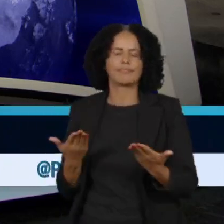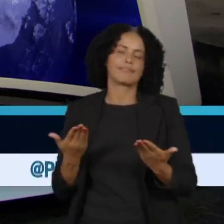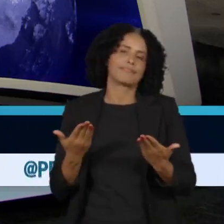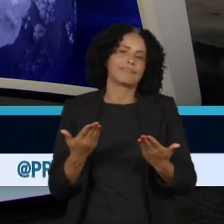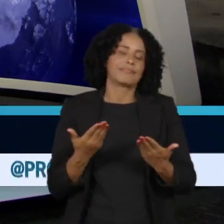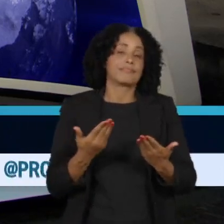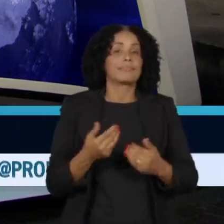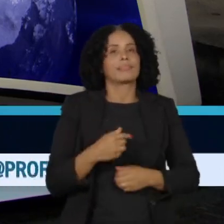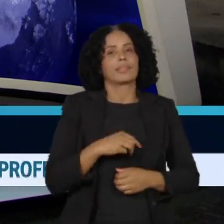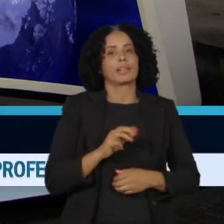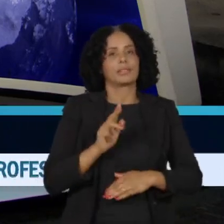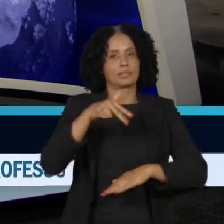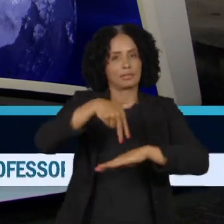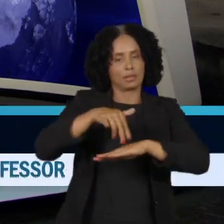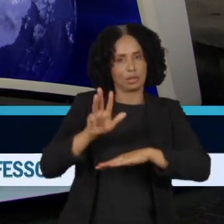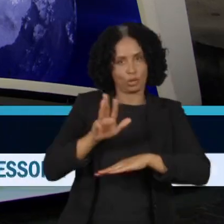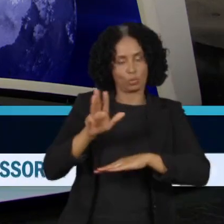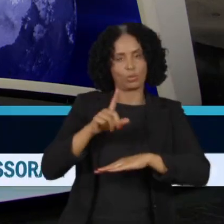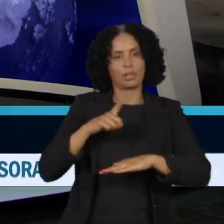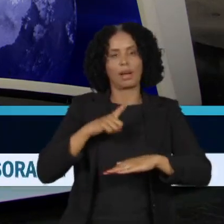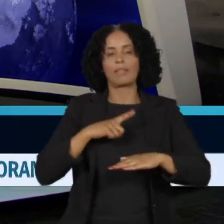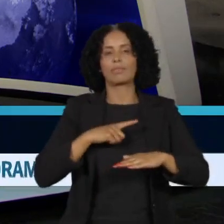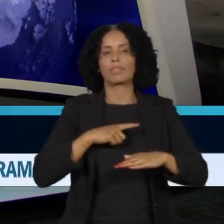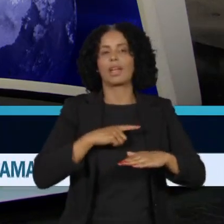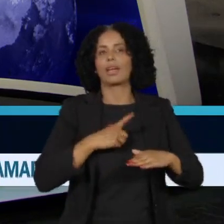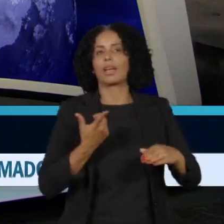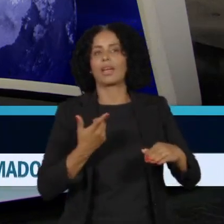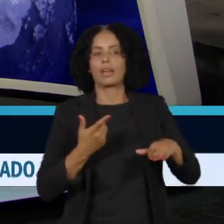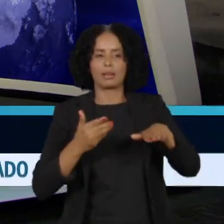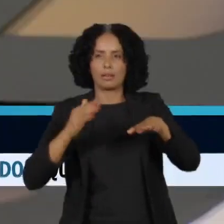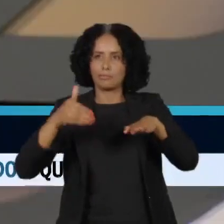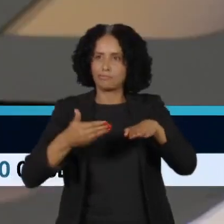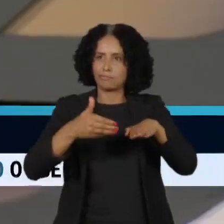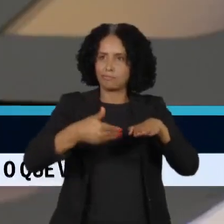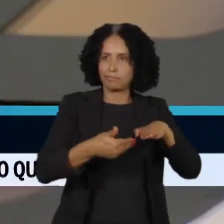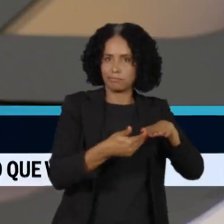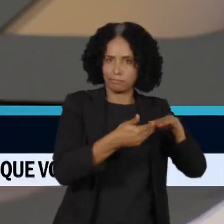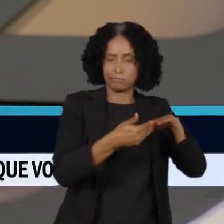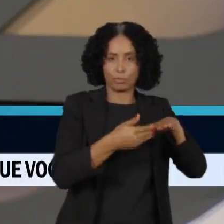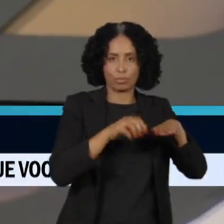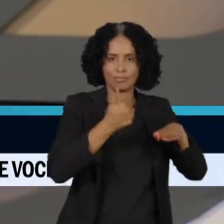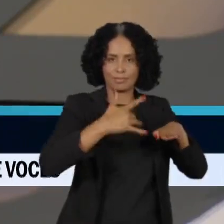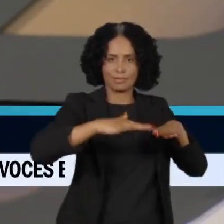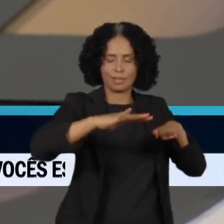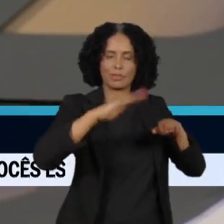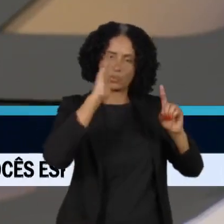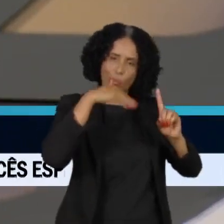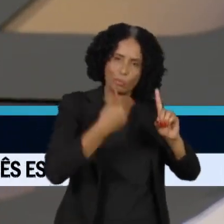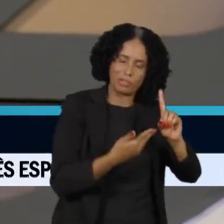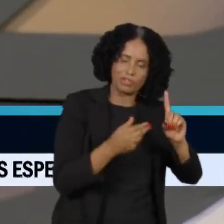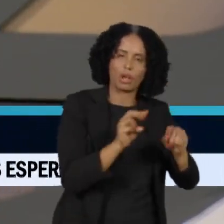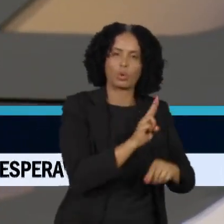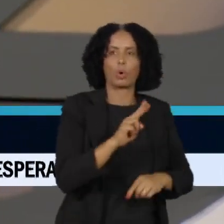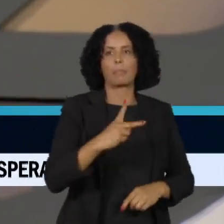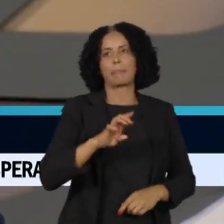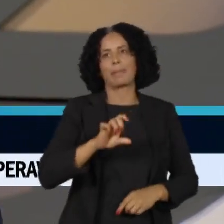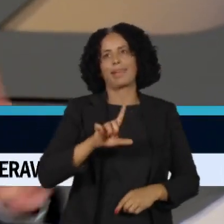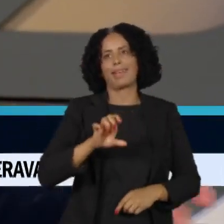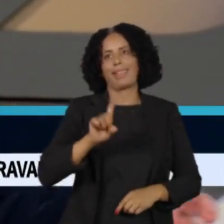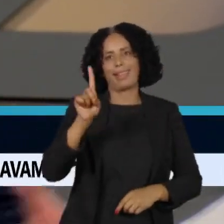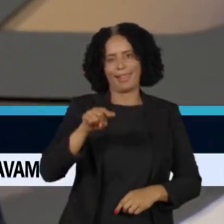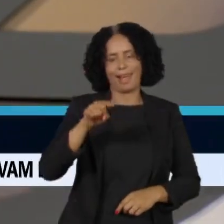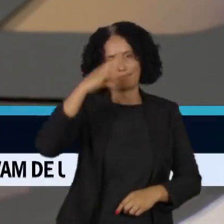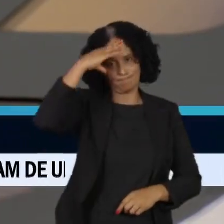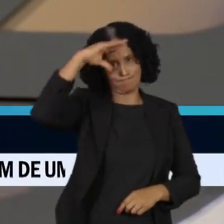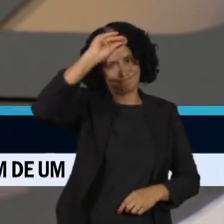o nome de Pelé ao Porto de Santos, que é o maior porto da América Latina. Justa homenagem, não é? Justa homenagem, mas justiça. Acho que o Pelé merece